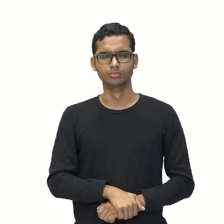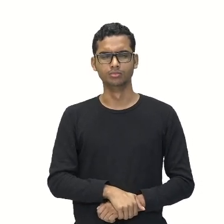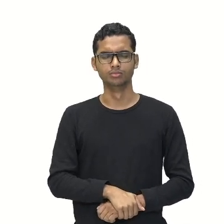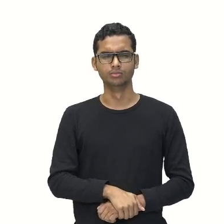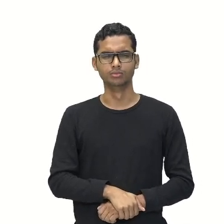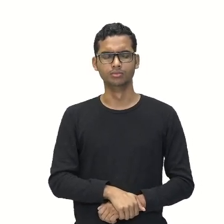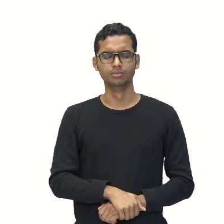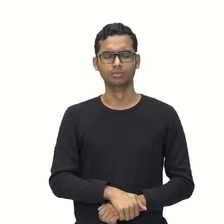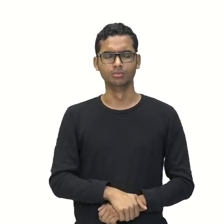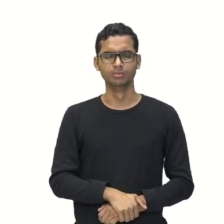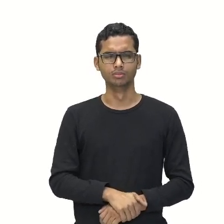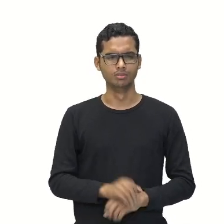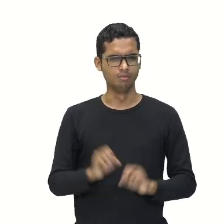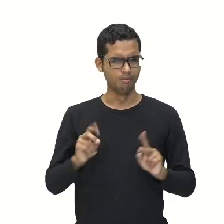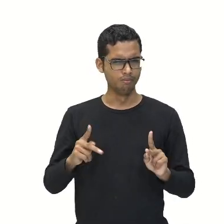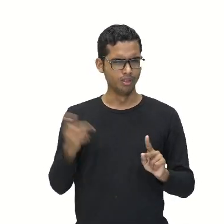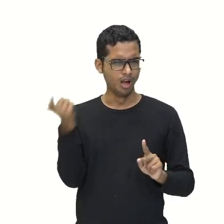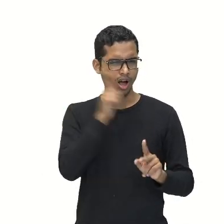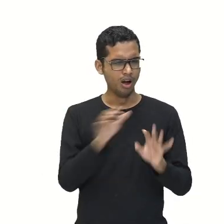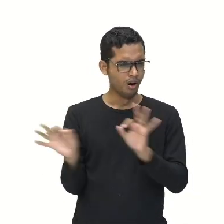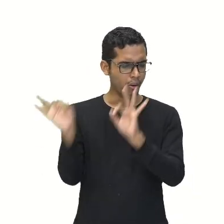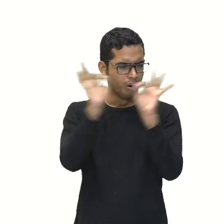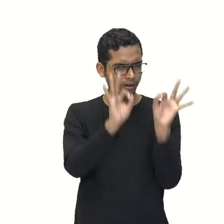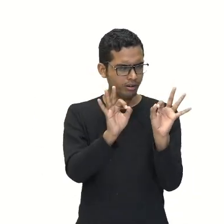Ok, pessoal? Dando para acompanhar aí?